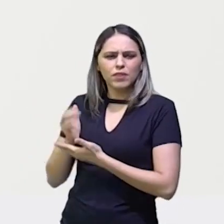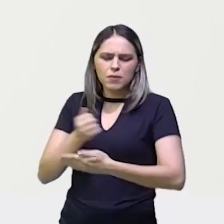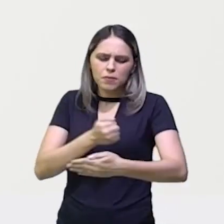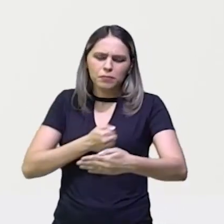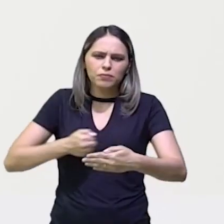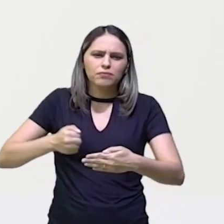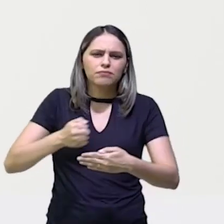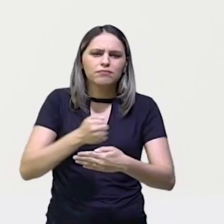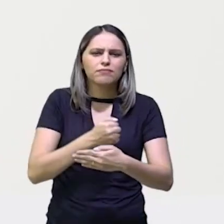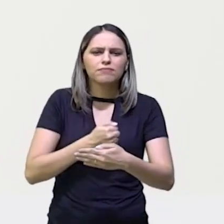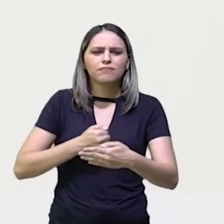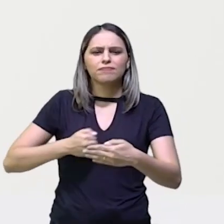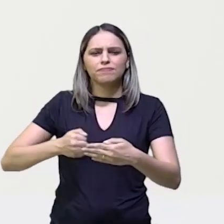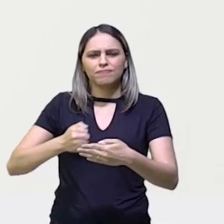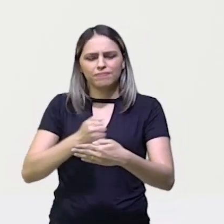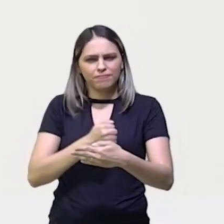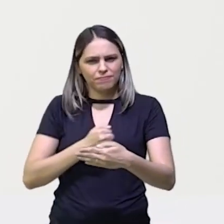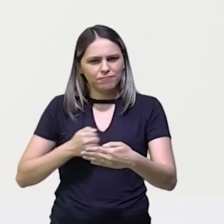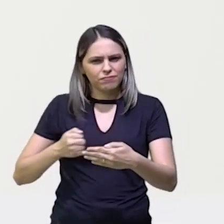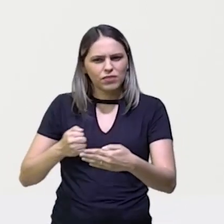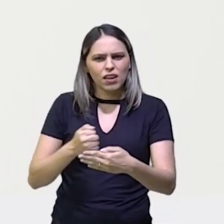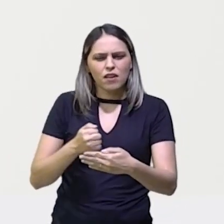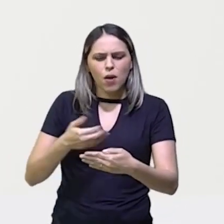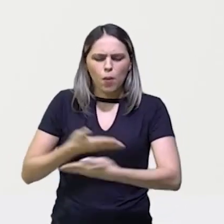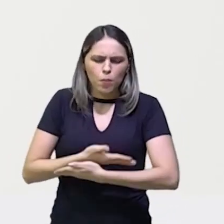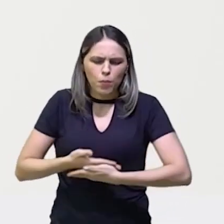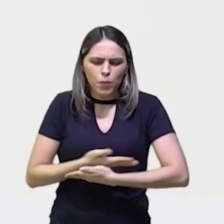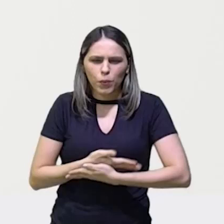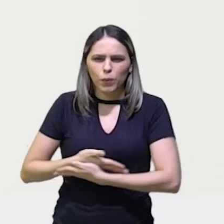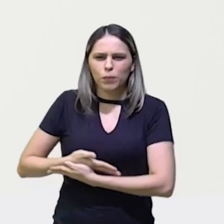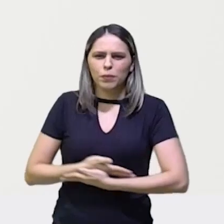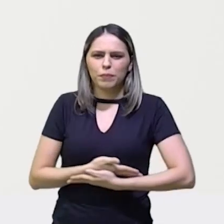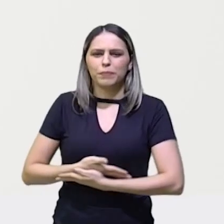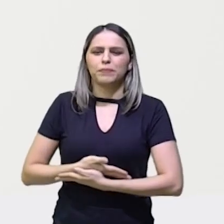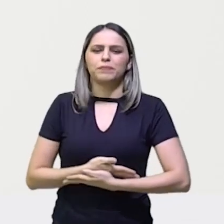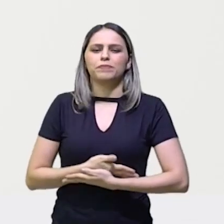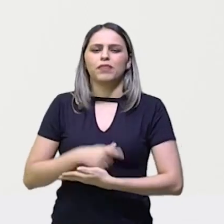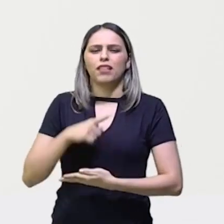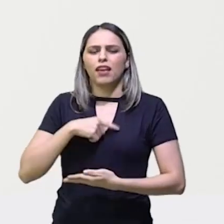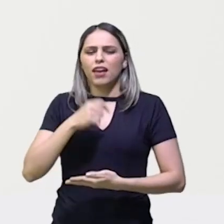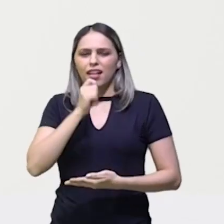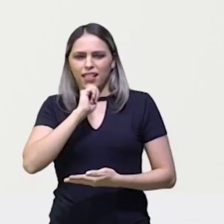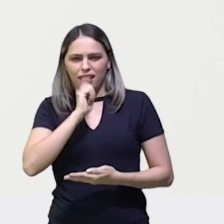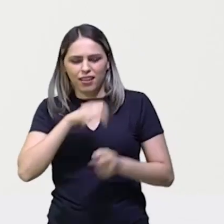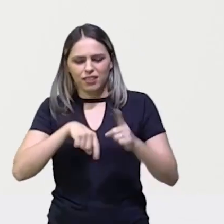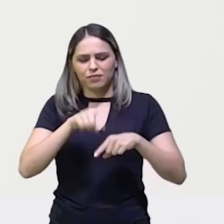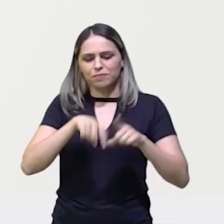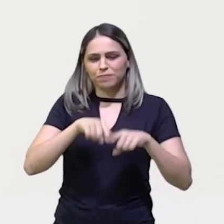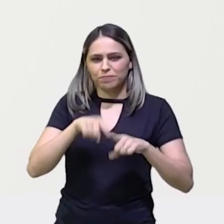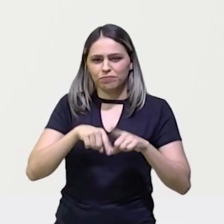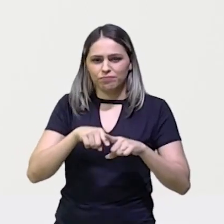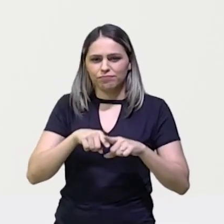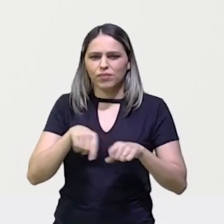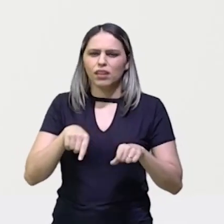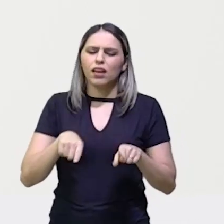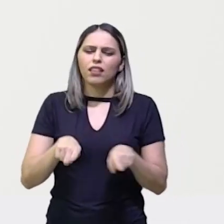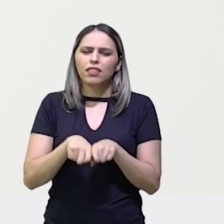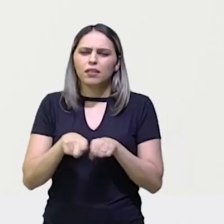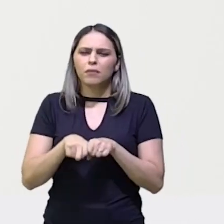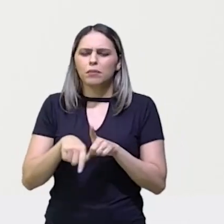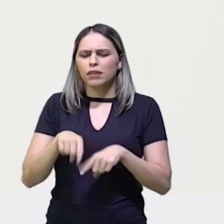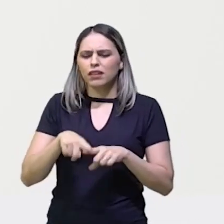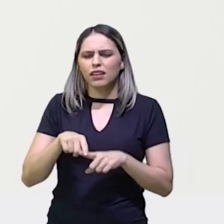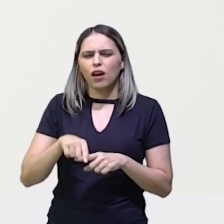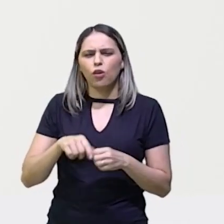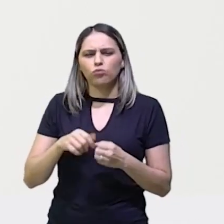instantâneo, aqui nós temos um picolé de chocolate, e aqui nós temos um sabão. Percebam que